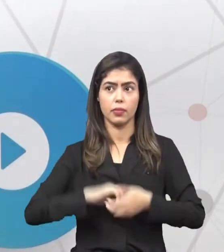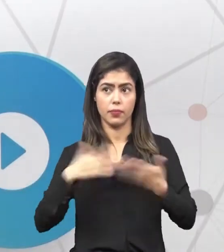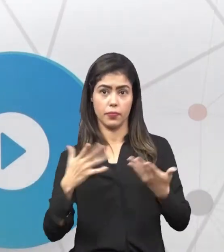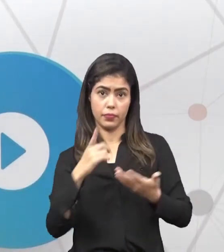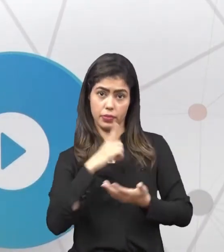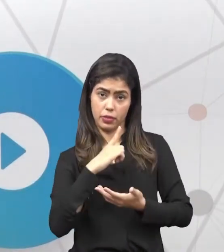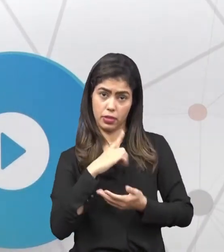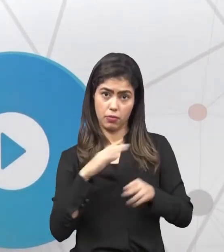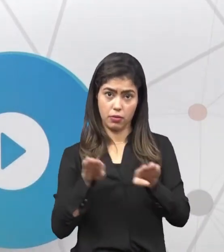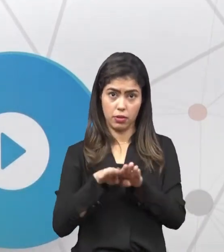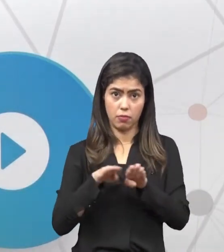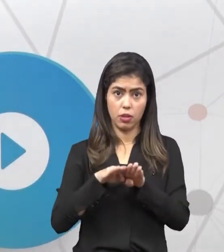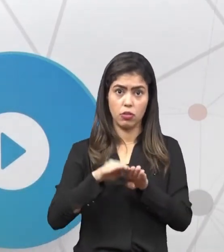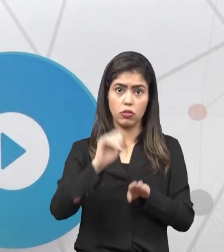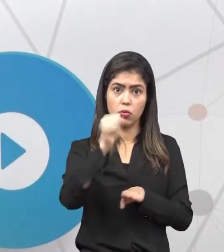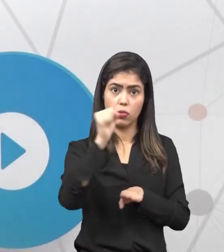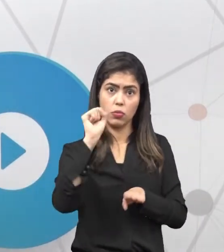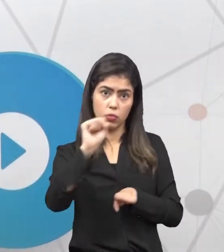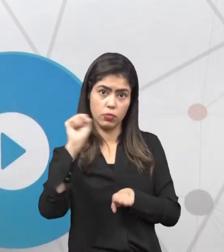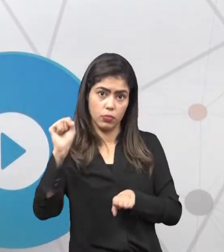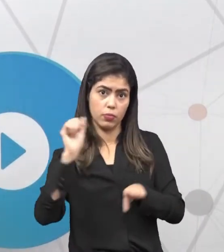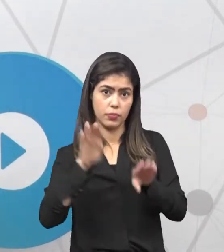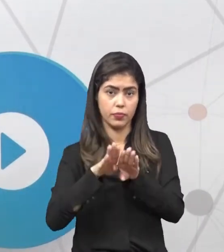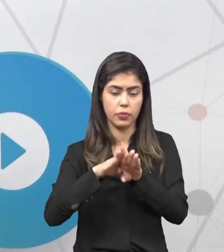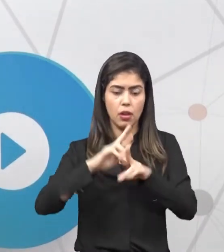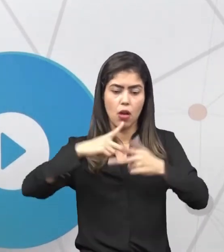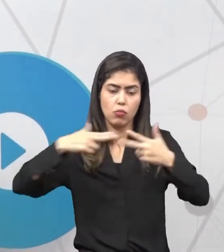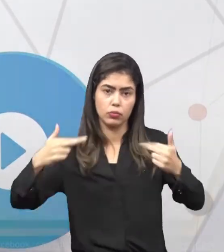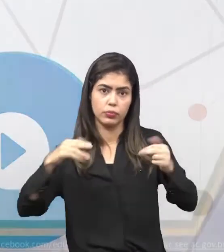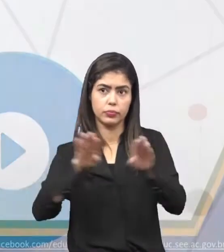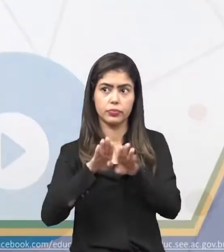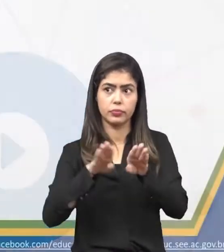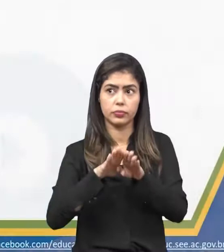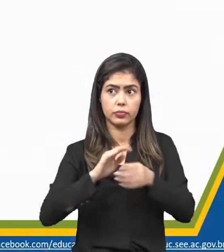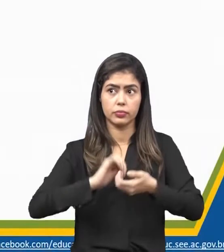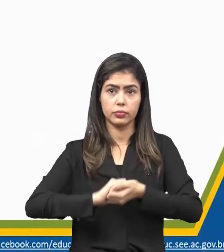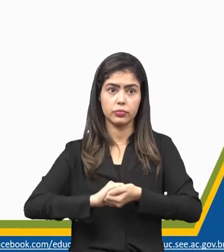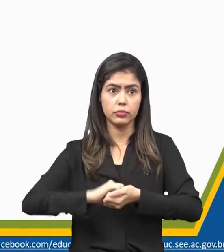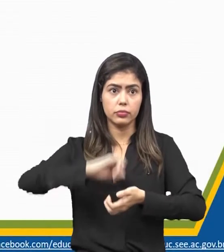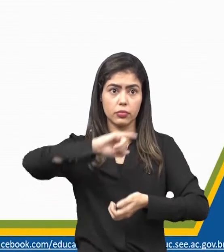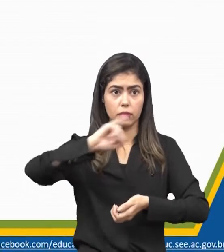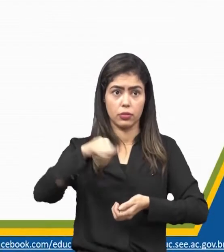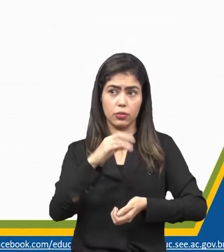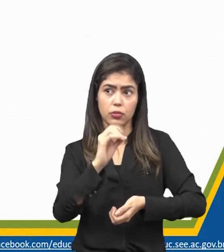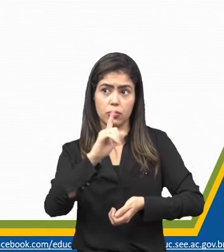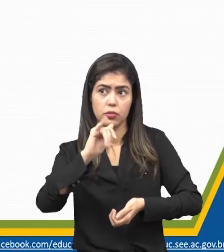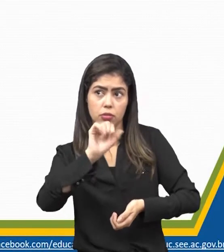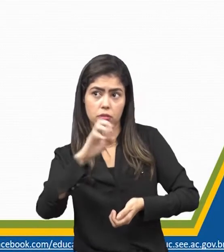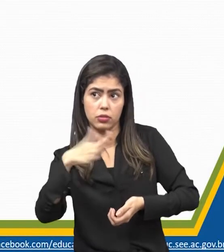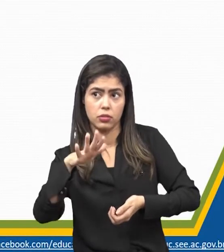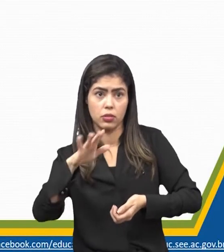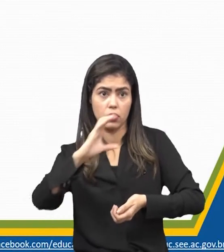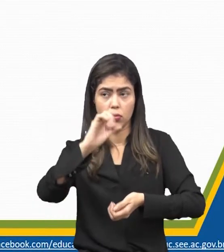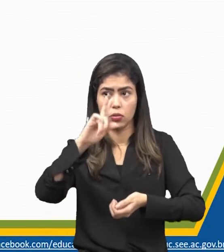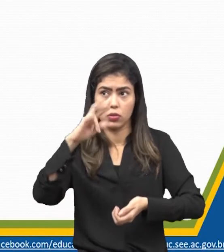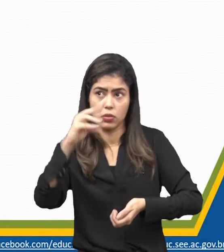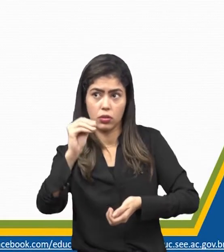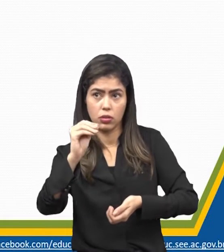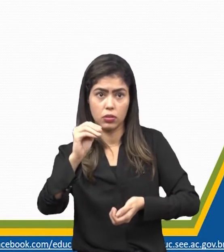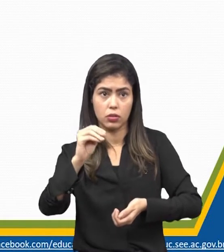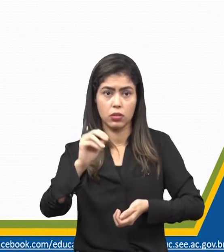temos, depois da Constituição de 88, né, alguns presidentes aí. José Sarney,